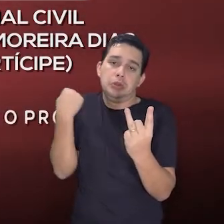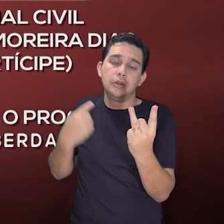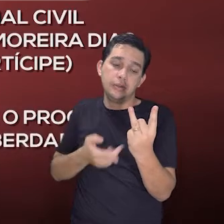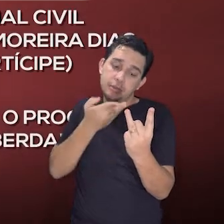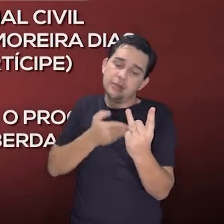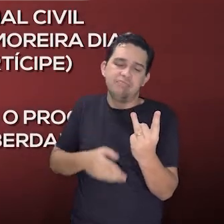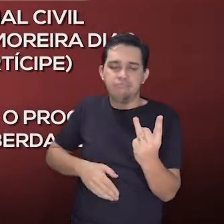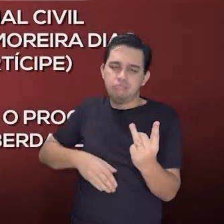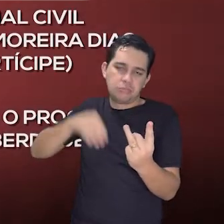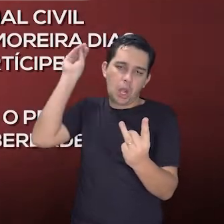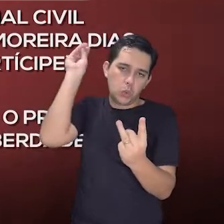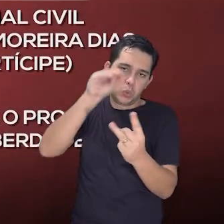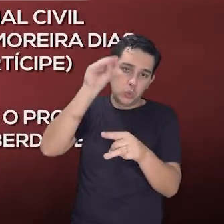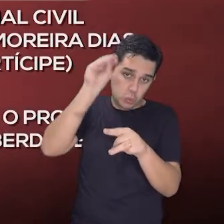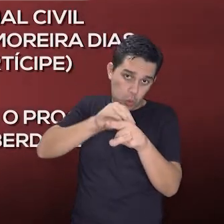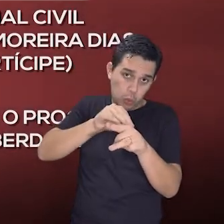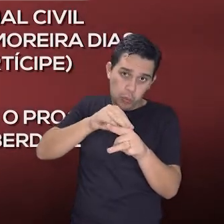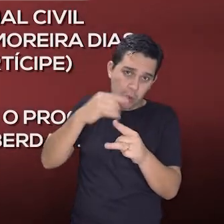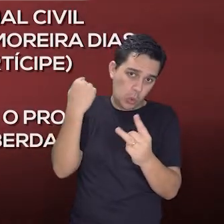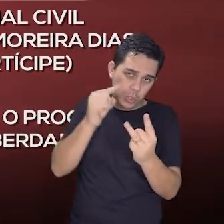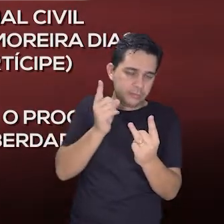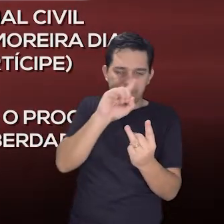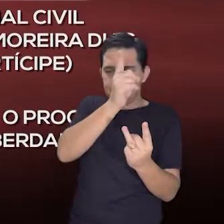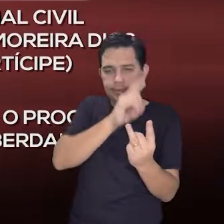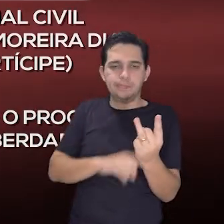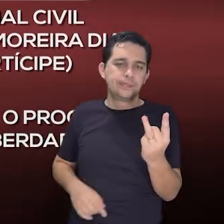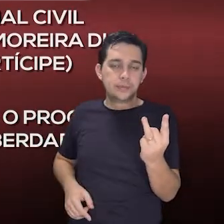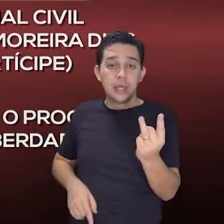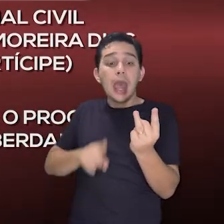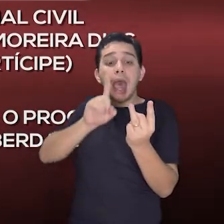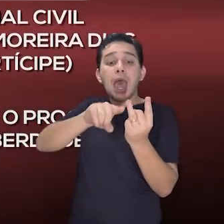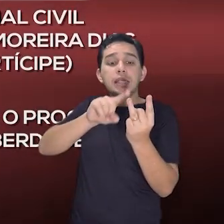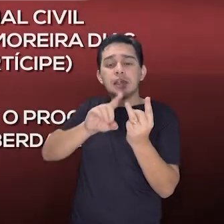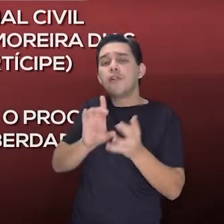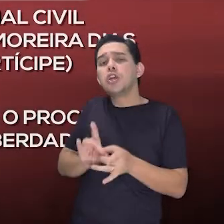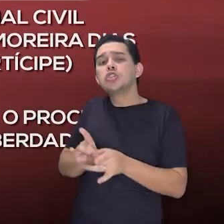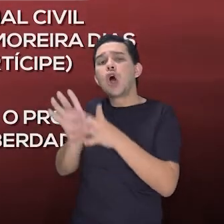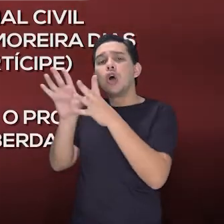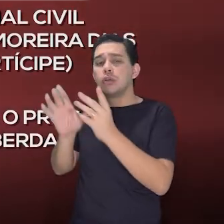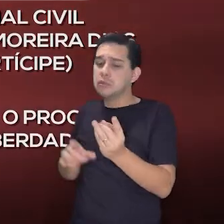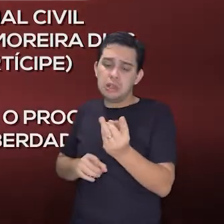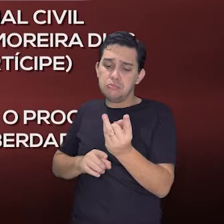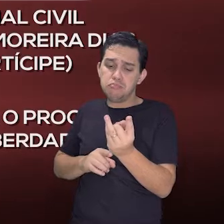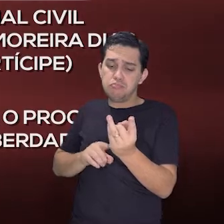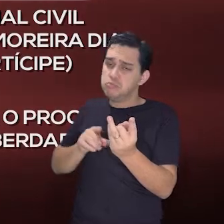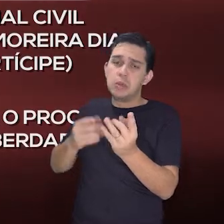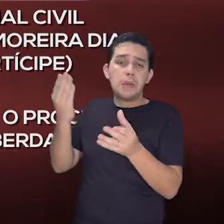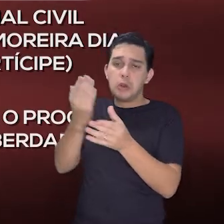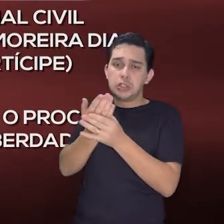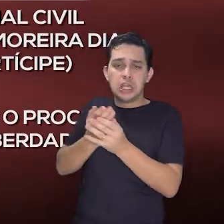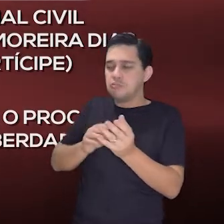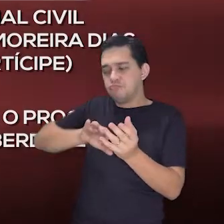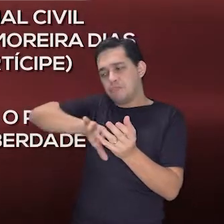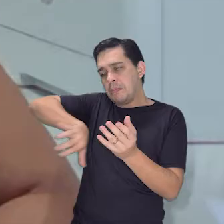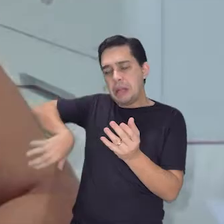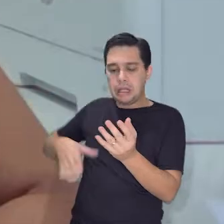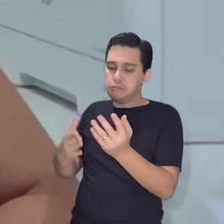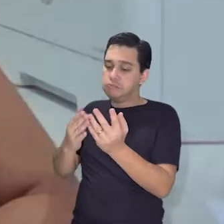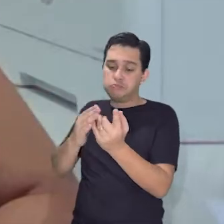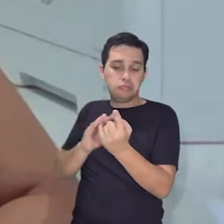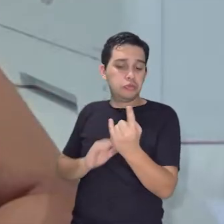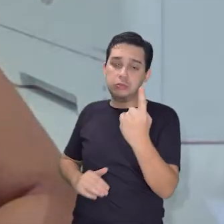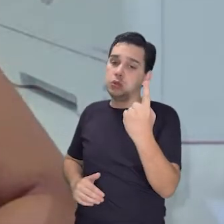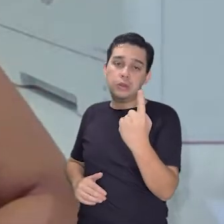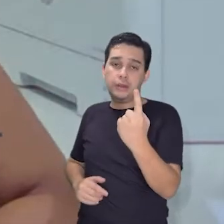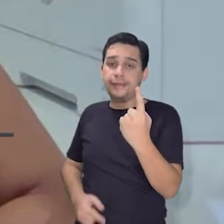relação ao Rafael, por responder o processo solto, o processo foi desmembrado em relação a ele. Então foi um processo que foi iniciado com 3 réus, mas